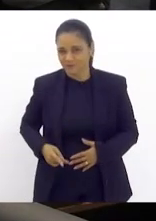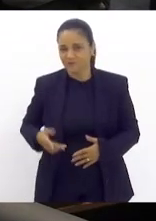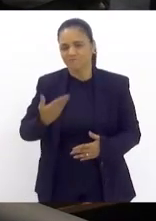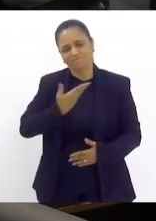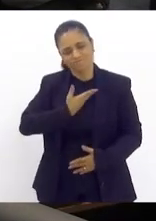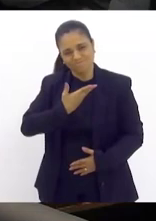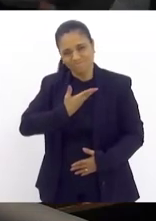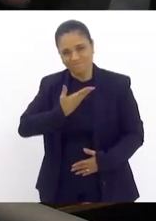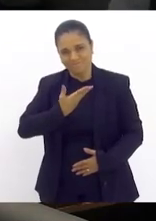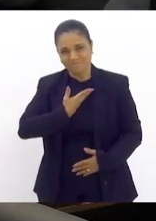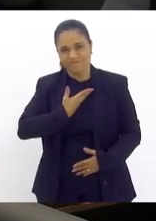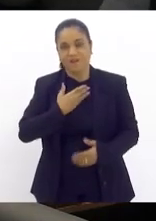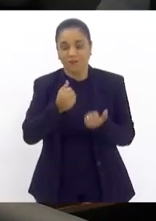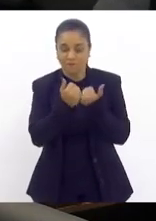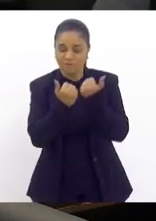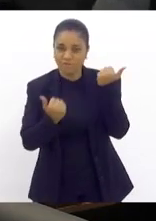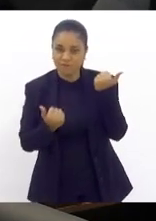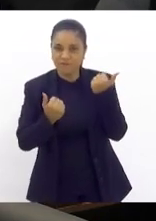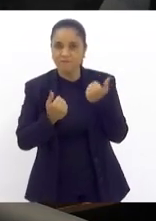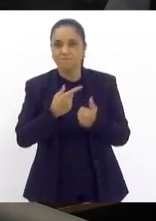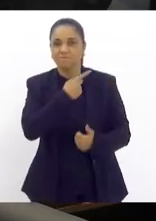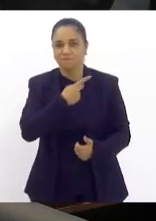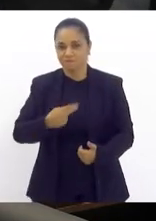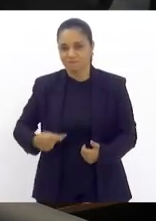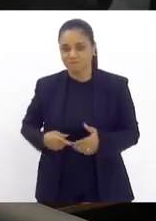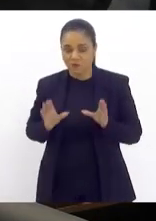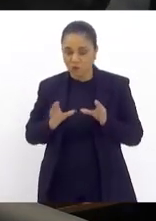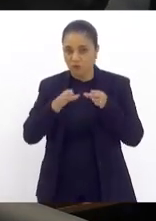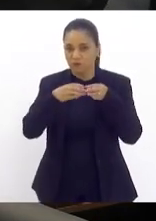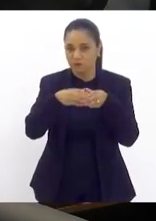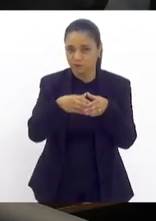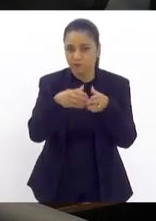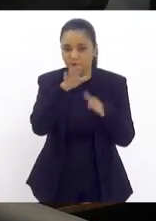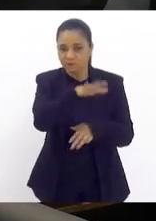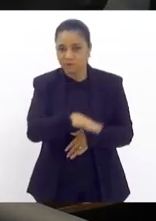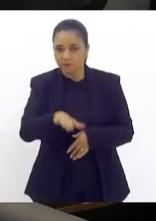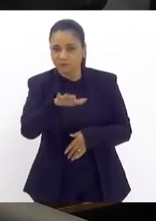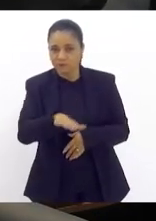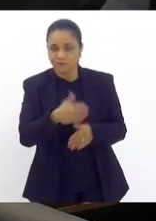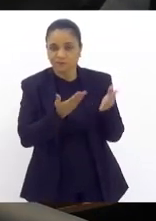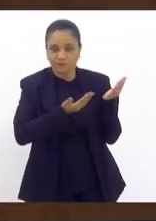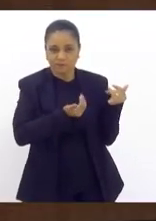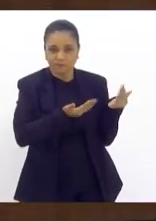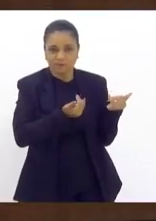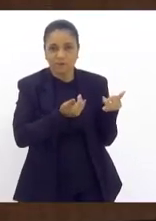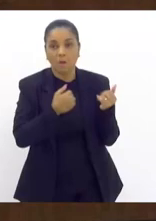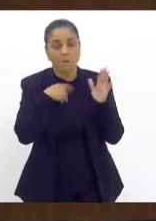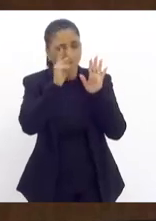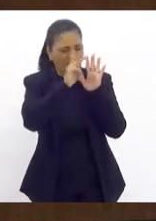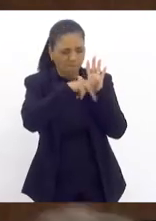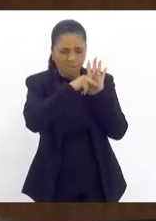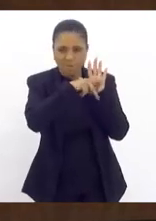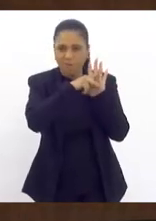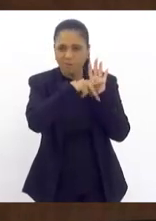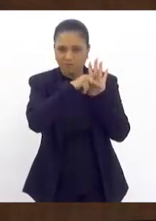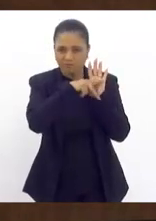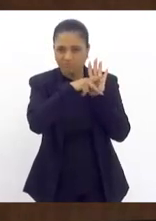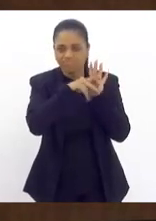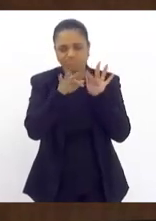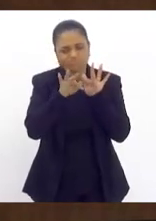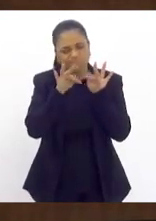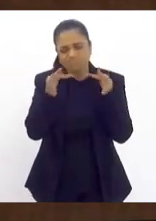da... é vice-presidente da Comissão da Criança e Adolescente. E esse é um projeto